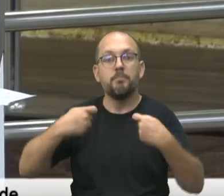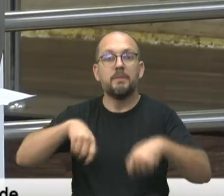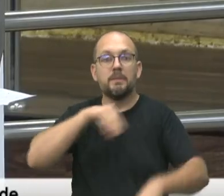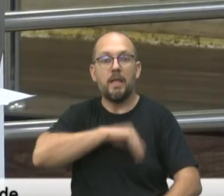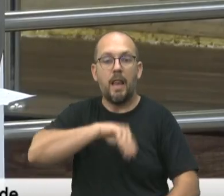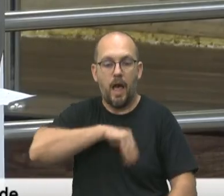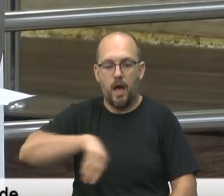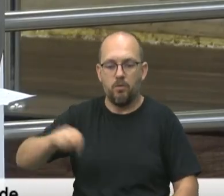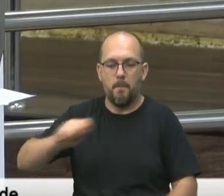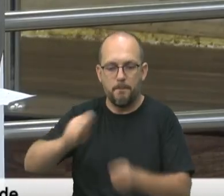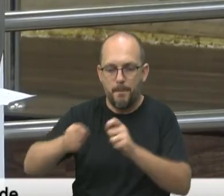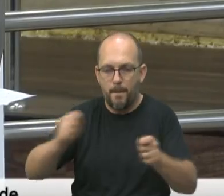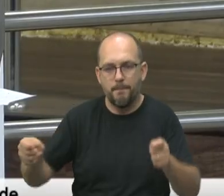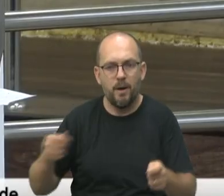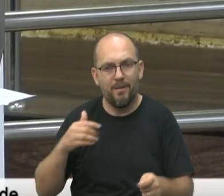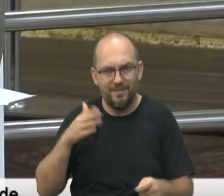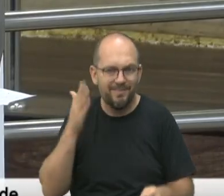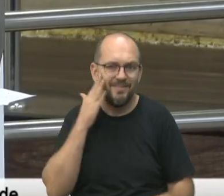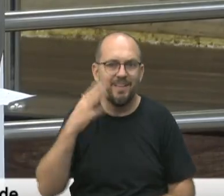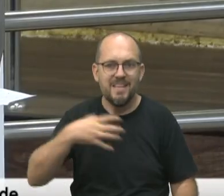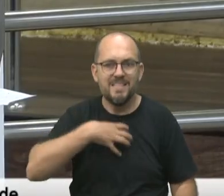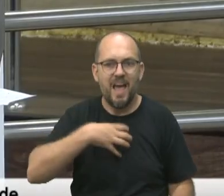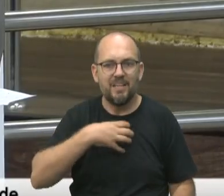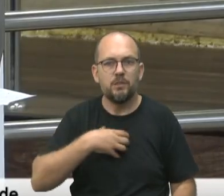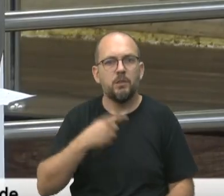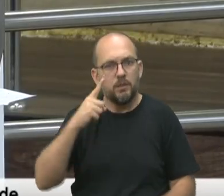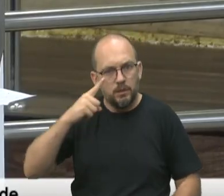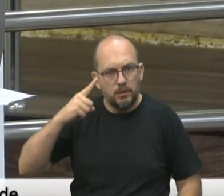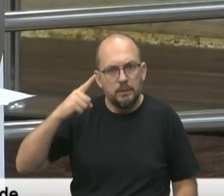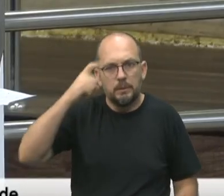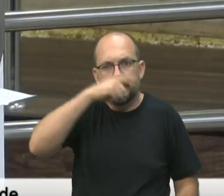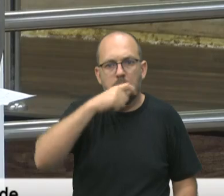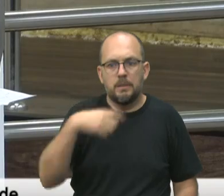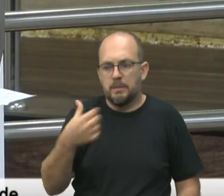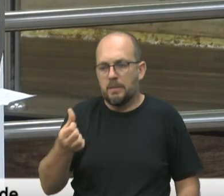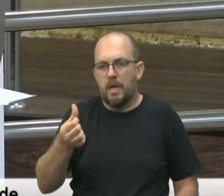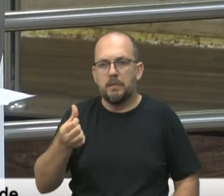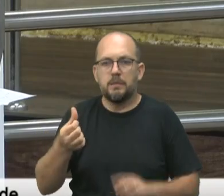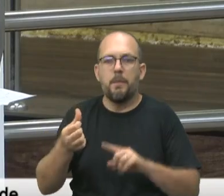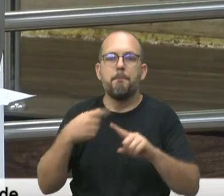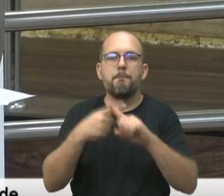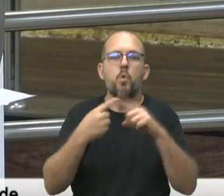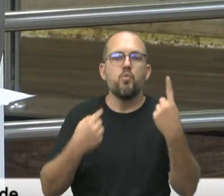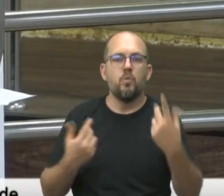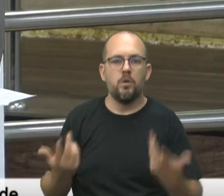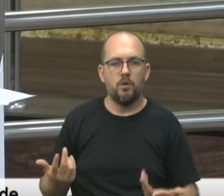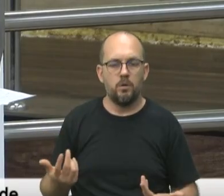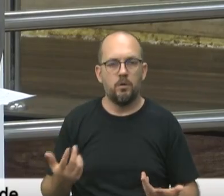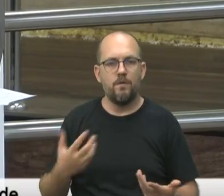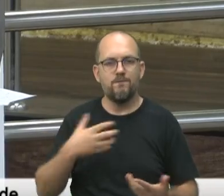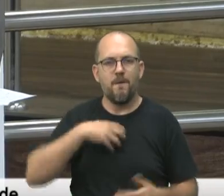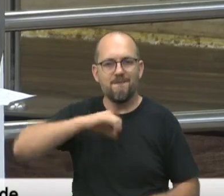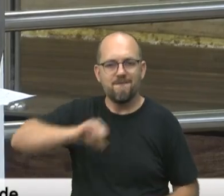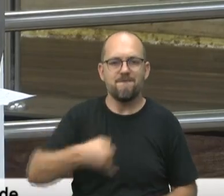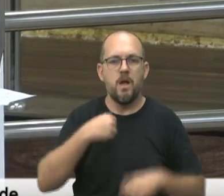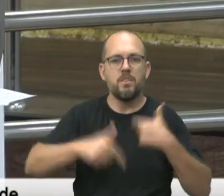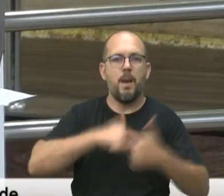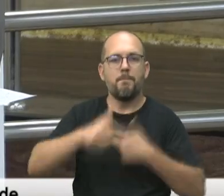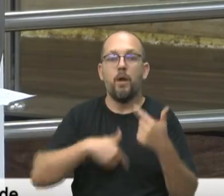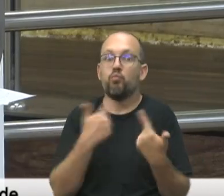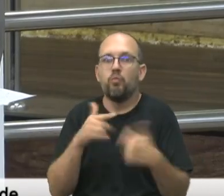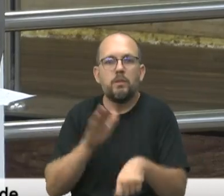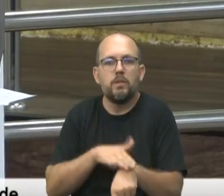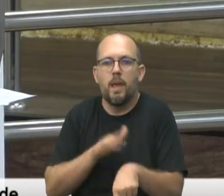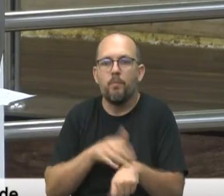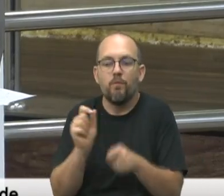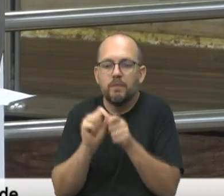fim do mês. Então a gente sente a dureza da escala 6x1 e de formas predatórias, exploratórias de trabalho que você não tem tempo